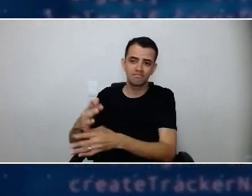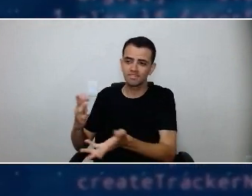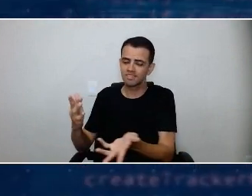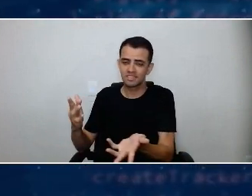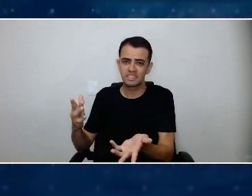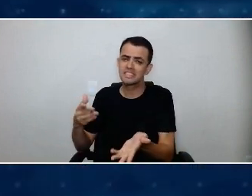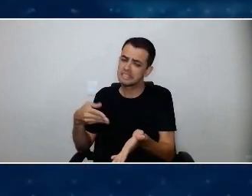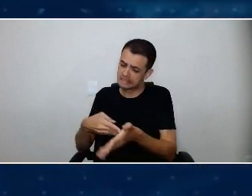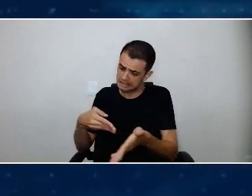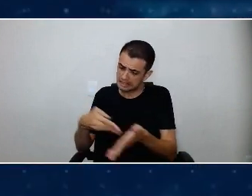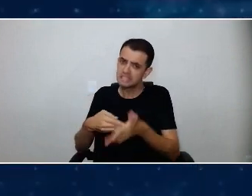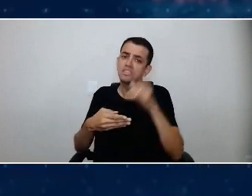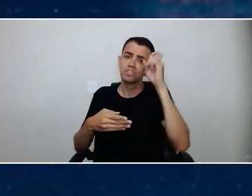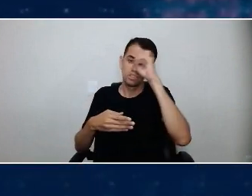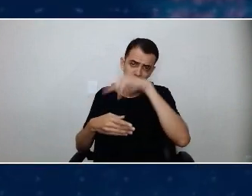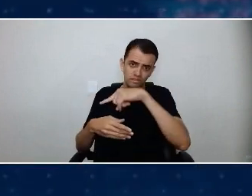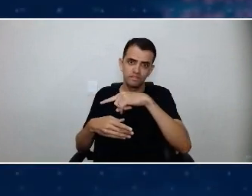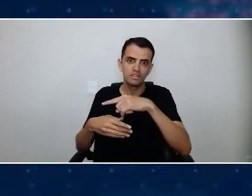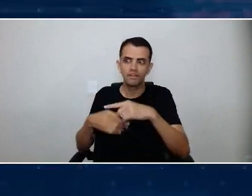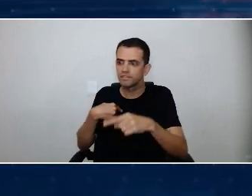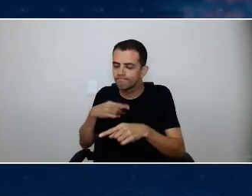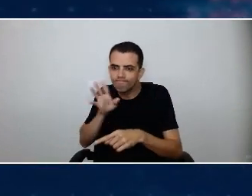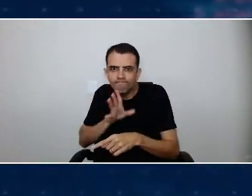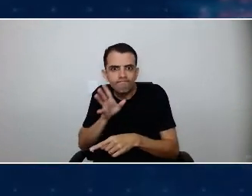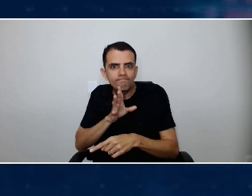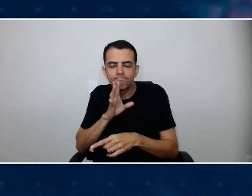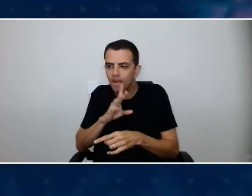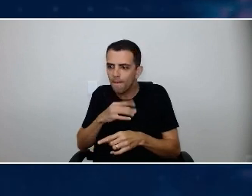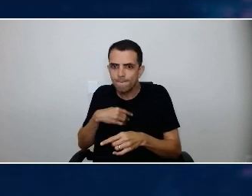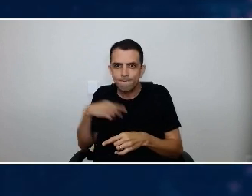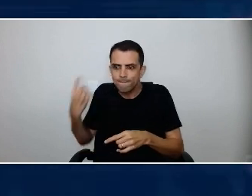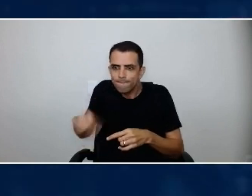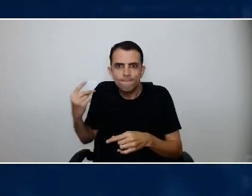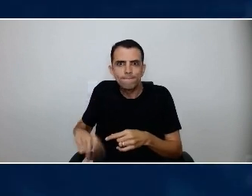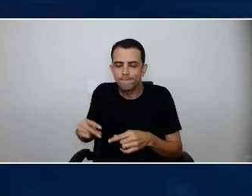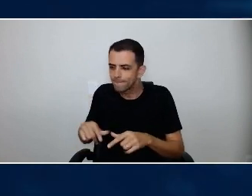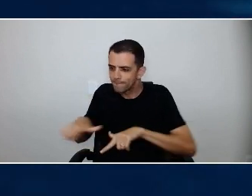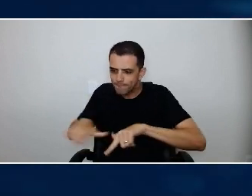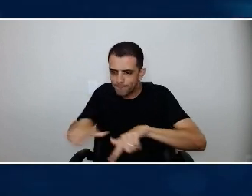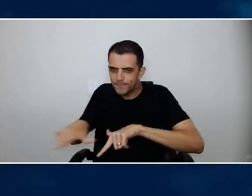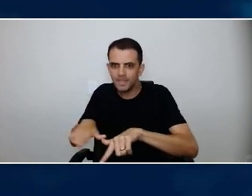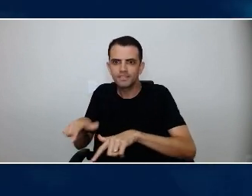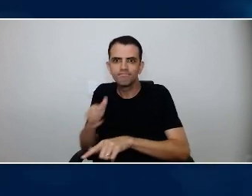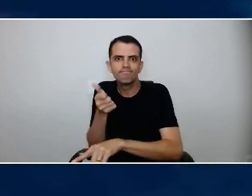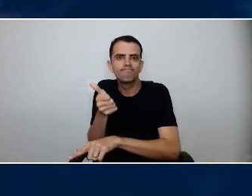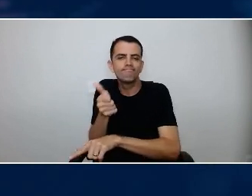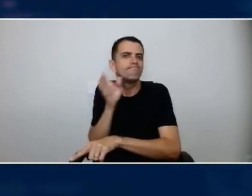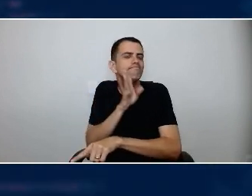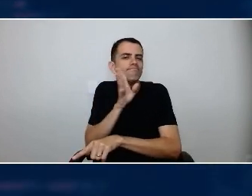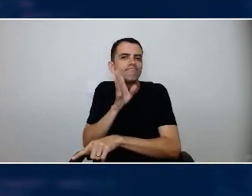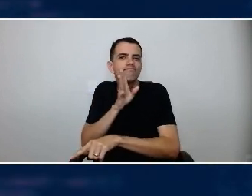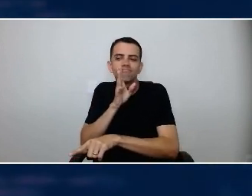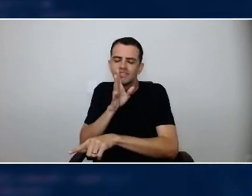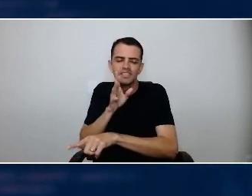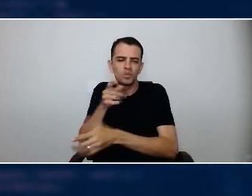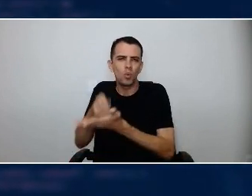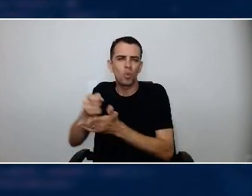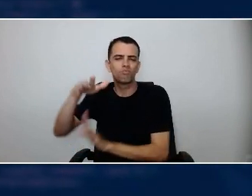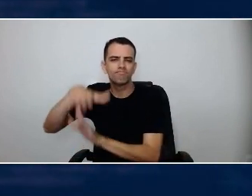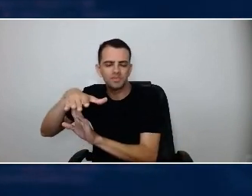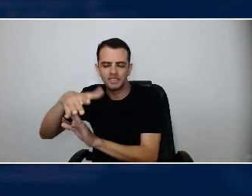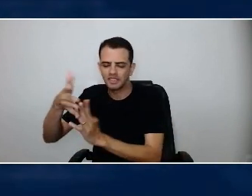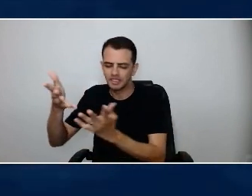você parar o que você estava tão engajado e parar para uma coisa que você não tem controle porém é uma coisa que só tem